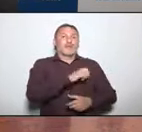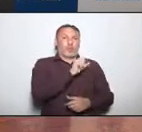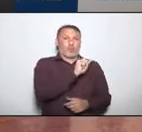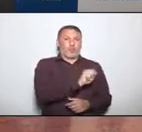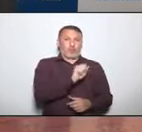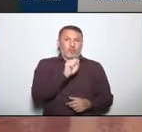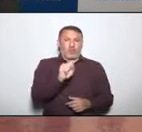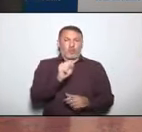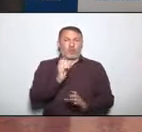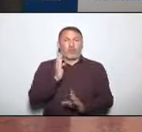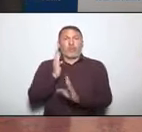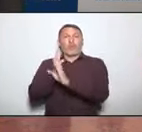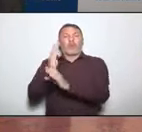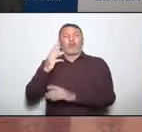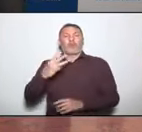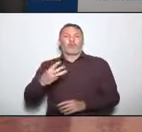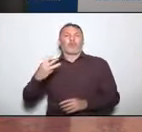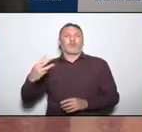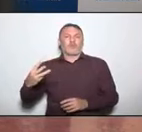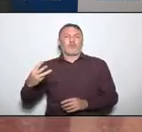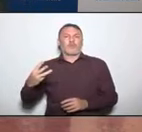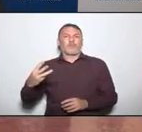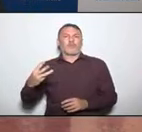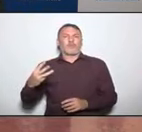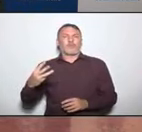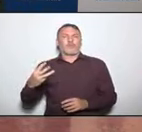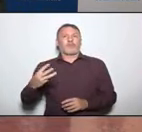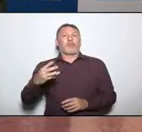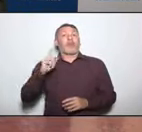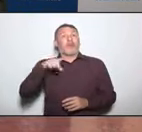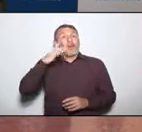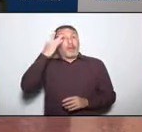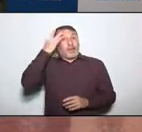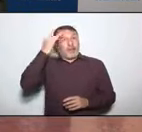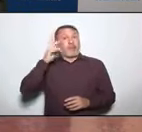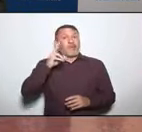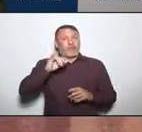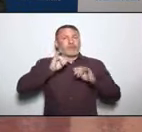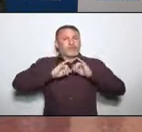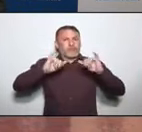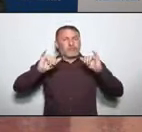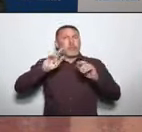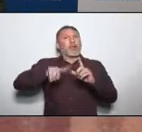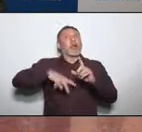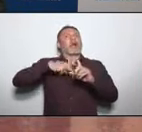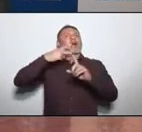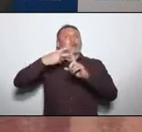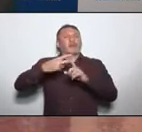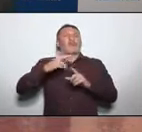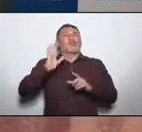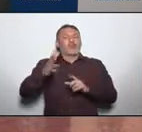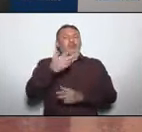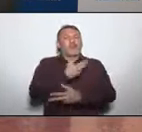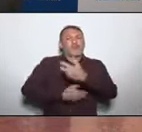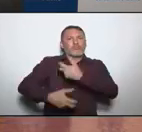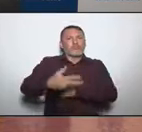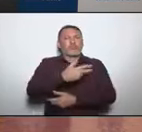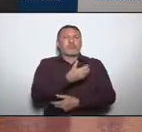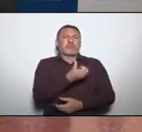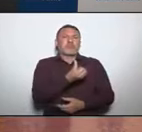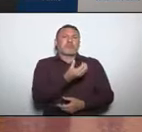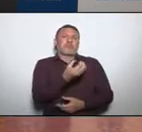a gente somar os que ficaram para ser publicados amanhã, foram mais alguns testes, mais 60 testes, mais 7 casos.